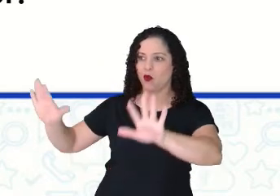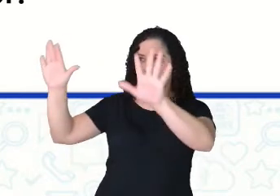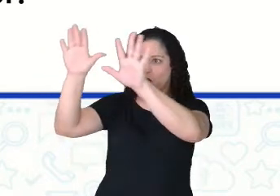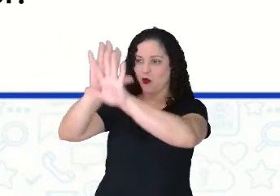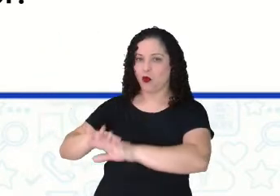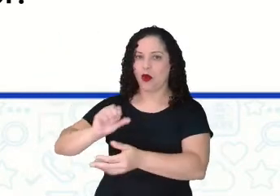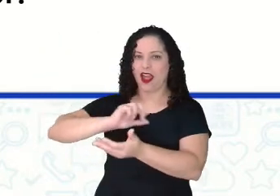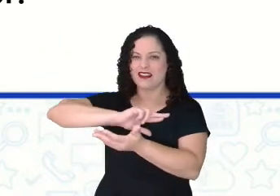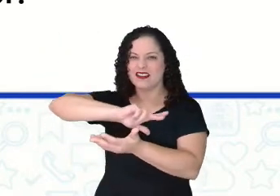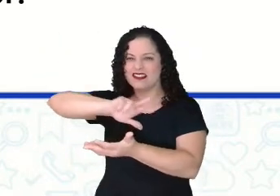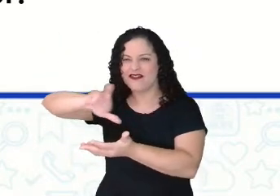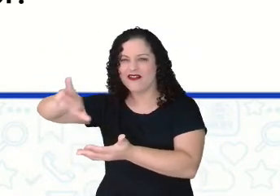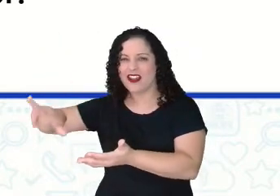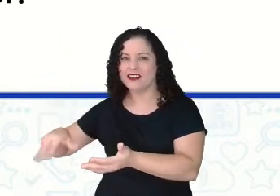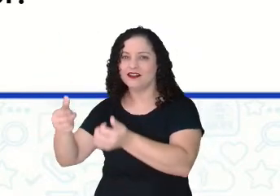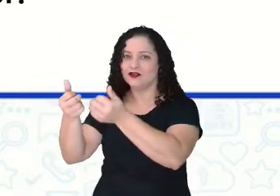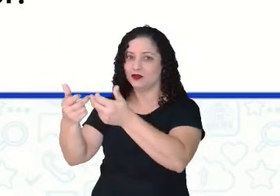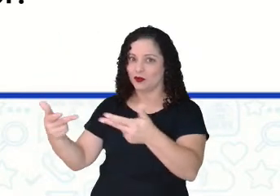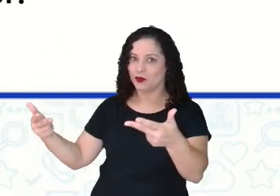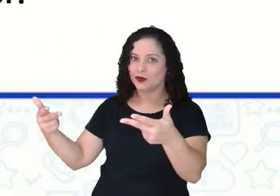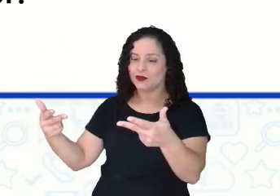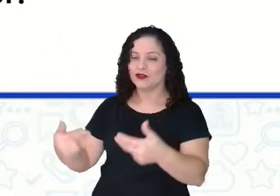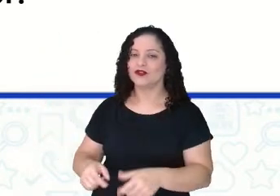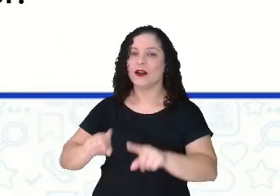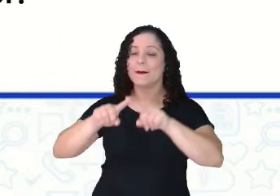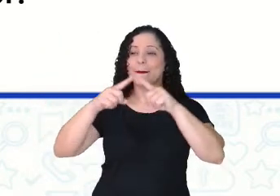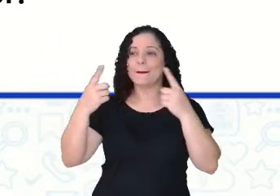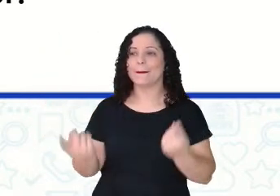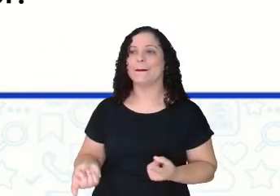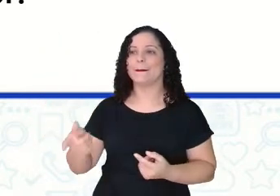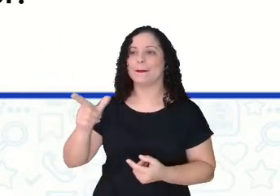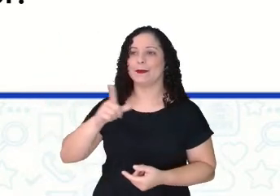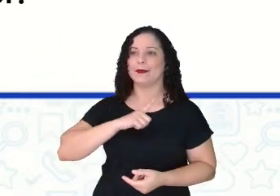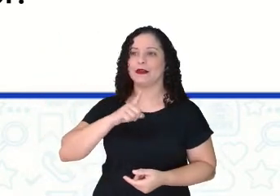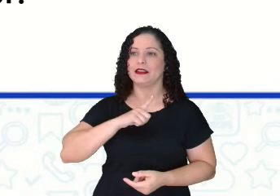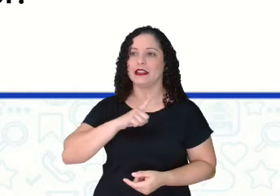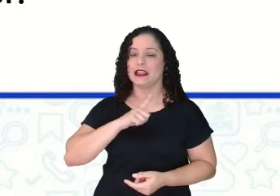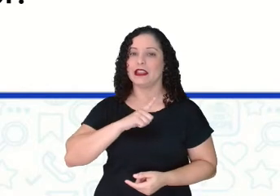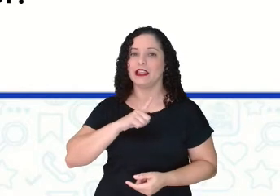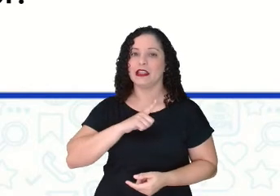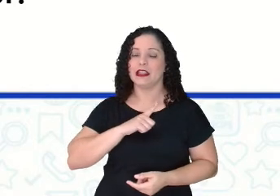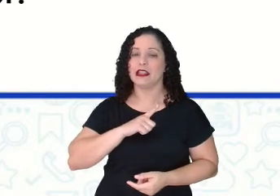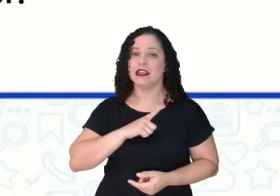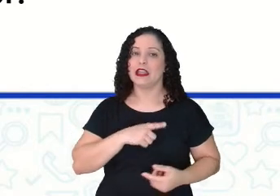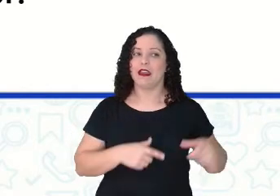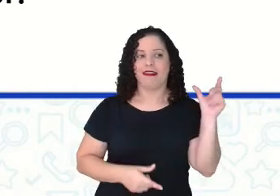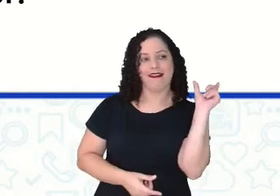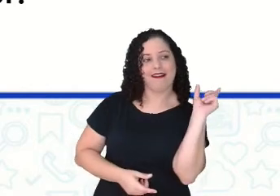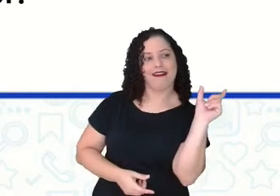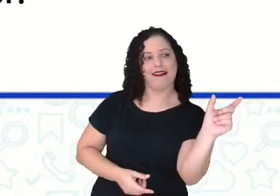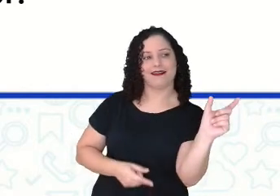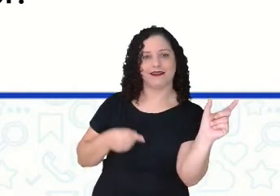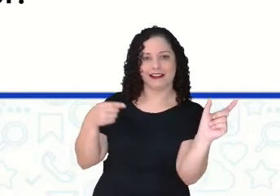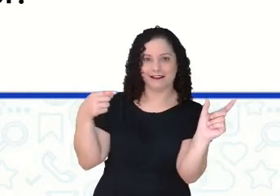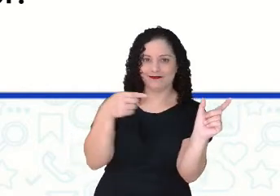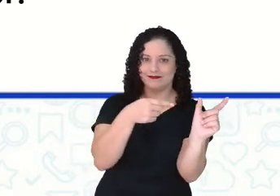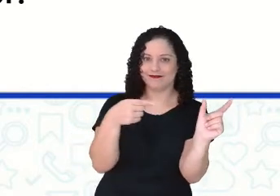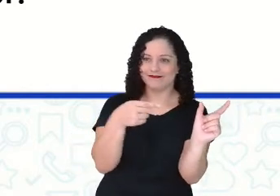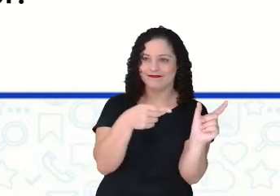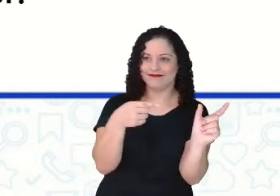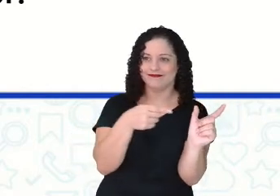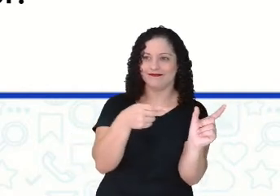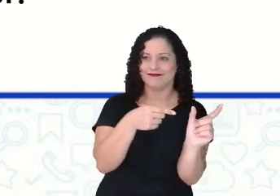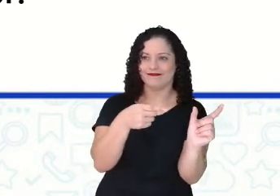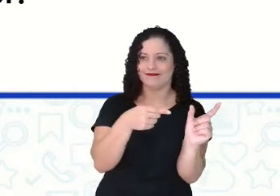que engloba o sentido do hipônimo, uma palavra com sentido mais específico, mais restrito,